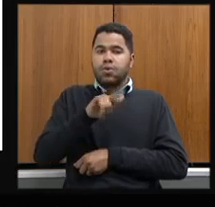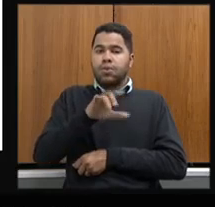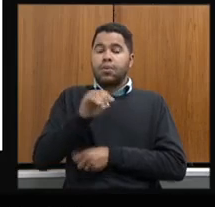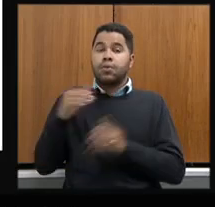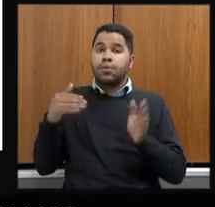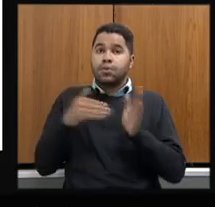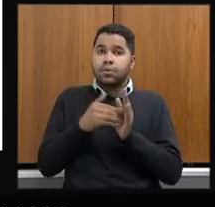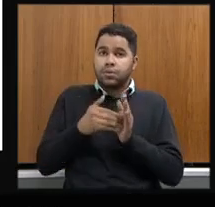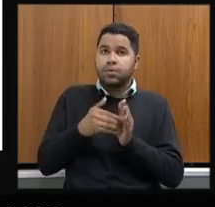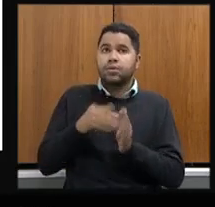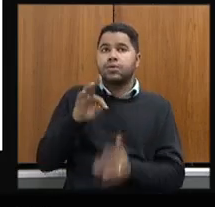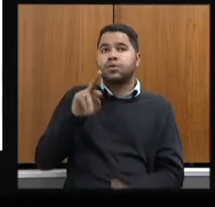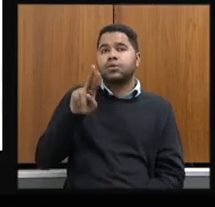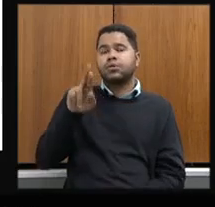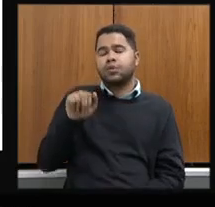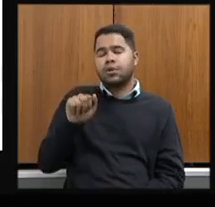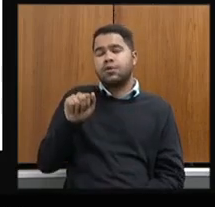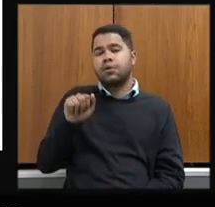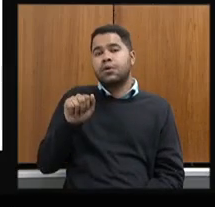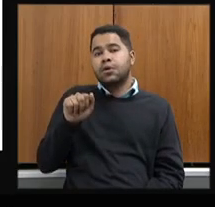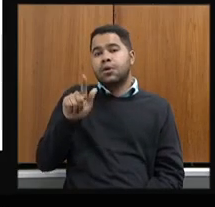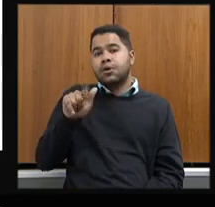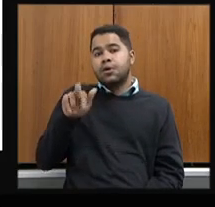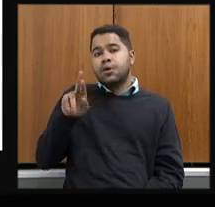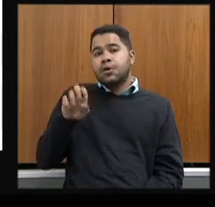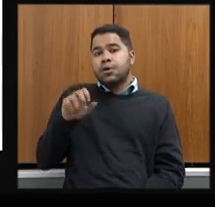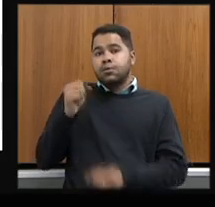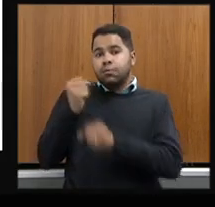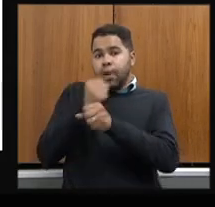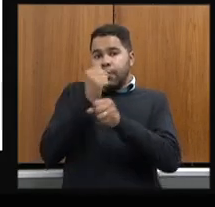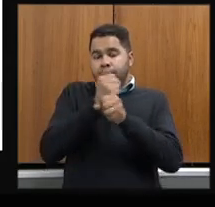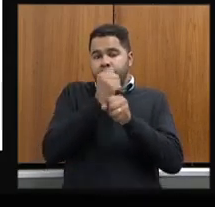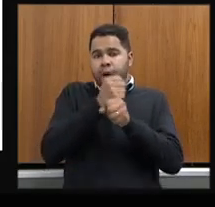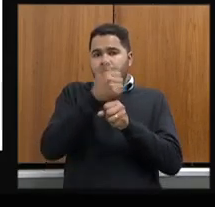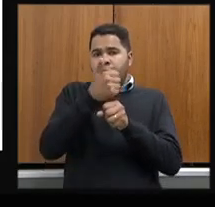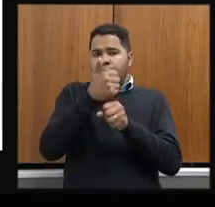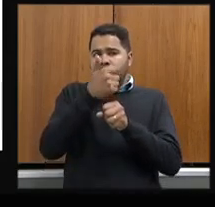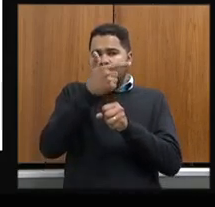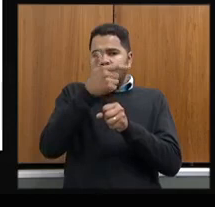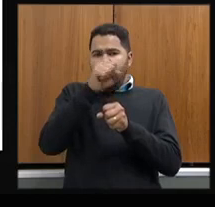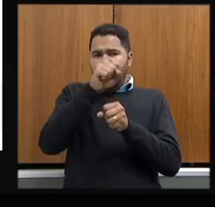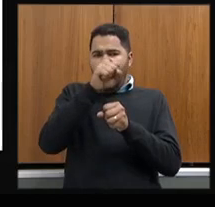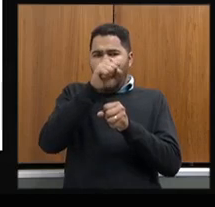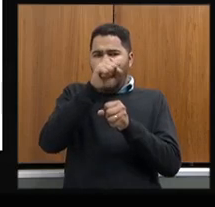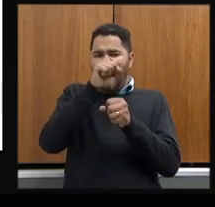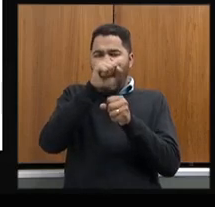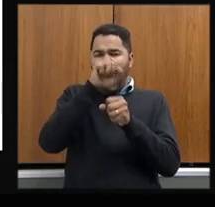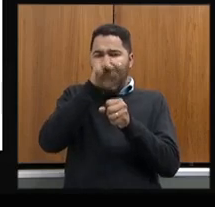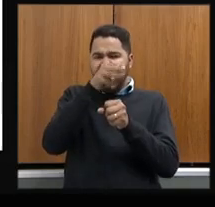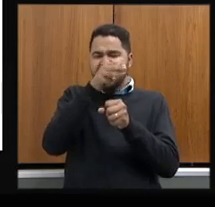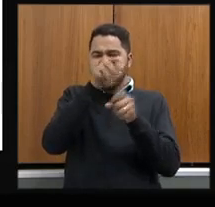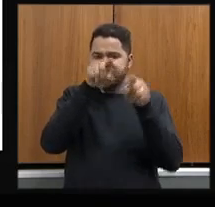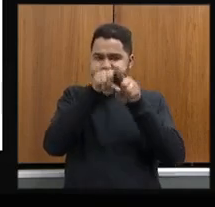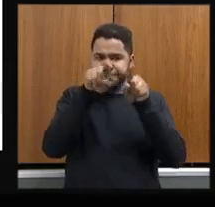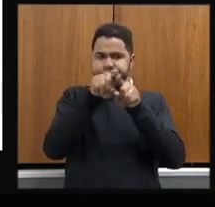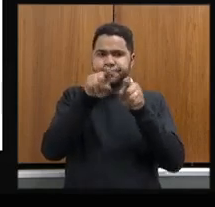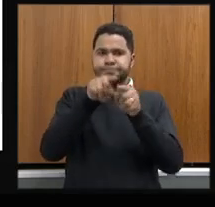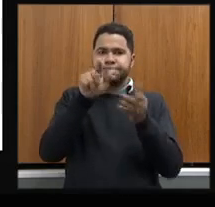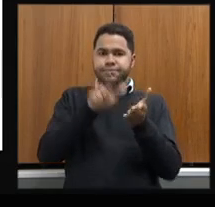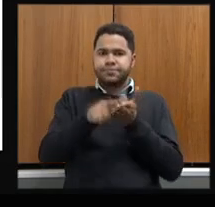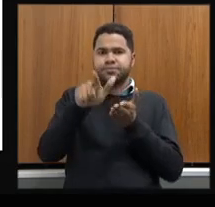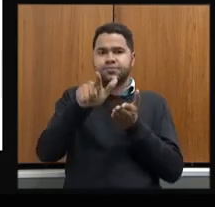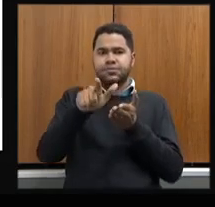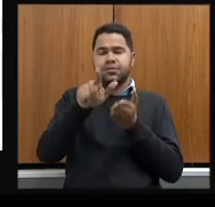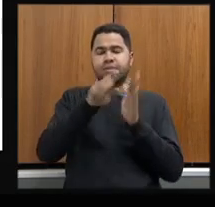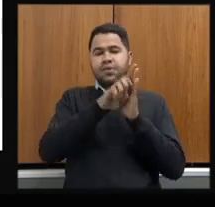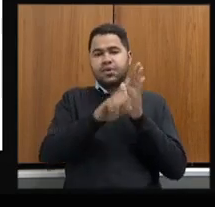que é um distrito de malha aérea então uma obra de 128 milhões de reais em andamento e fizemos a publicação